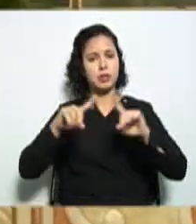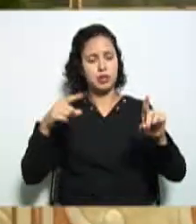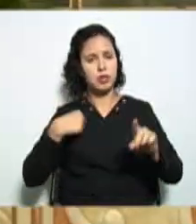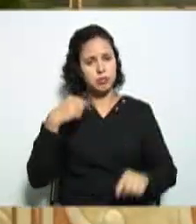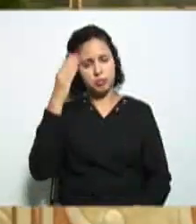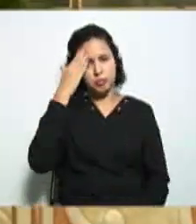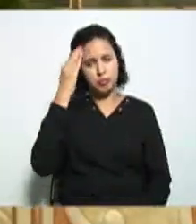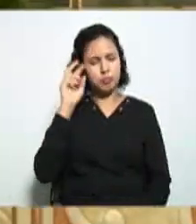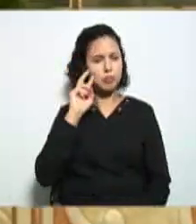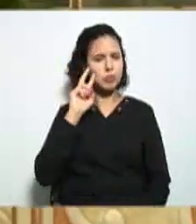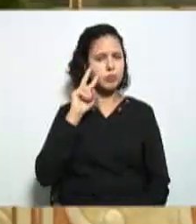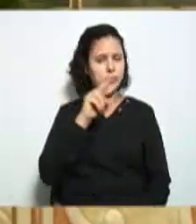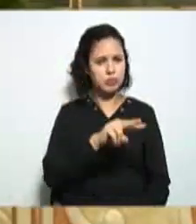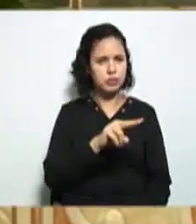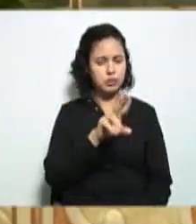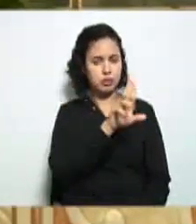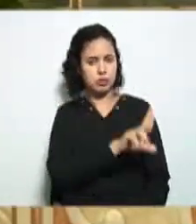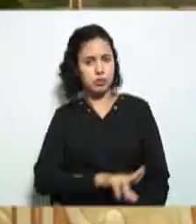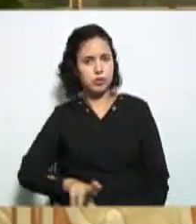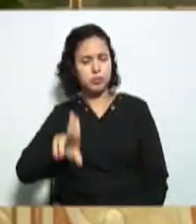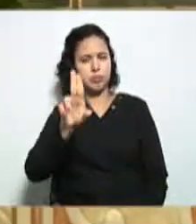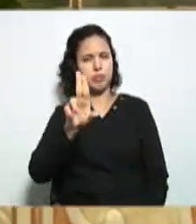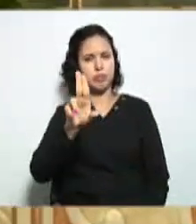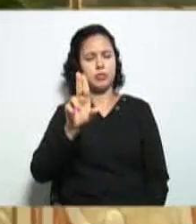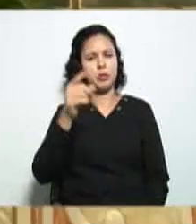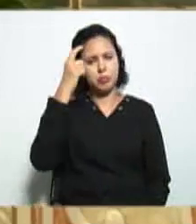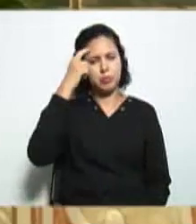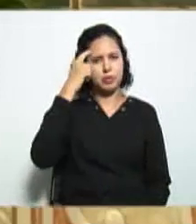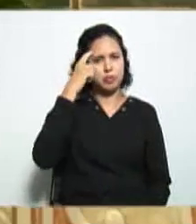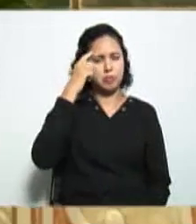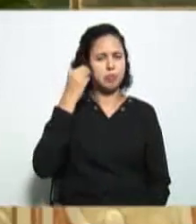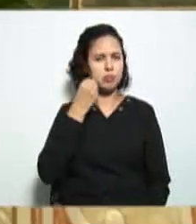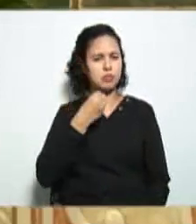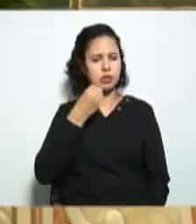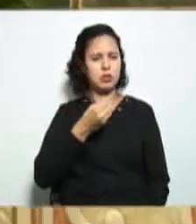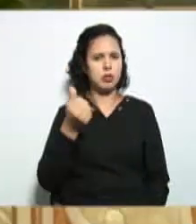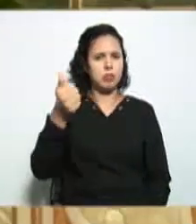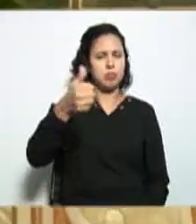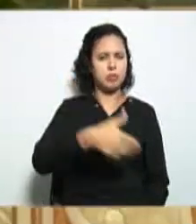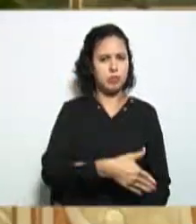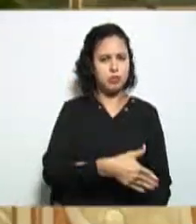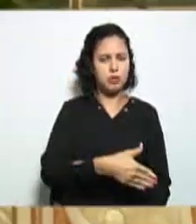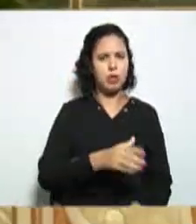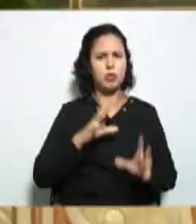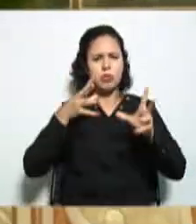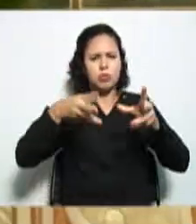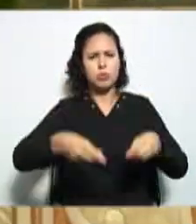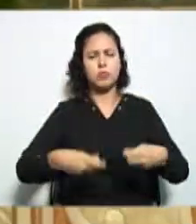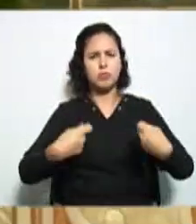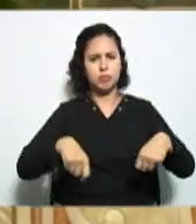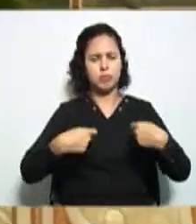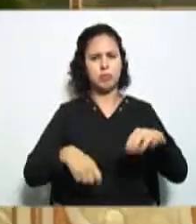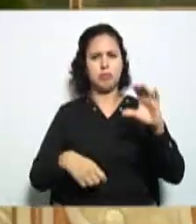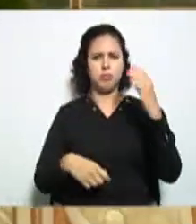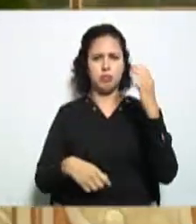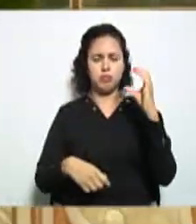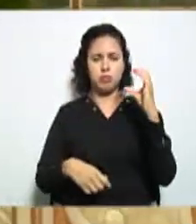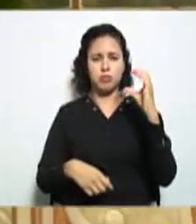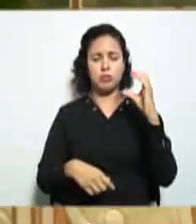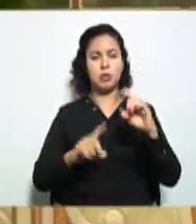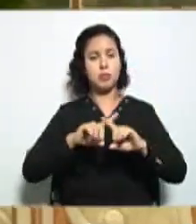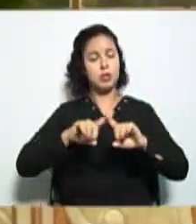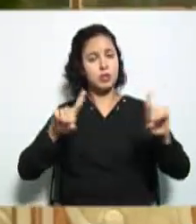na academia, que o senso comum sofre uma desvalorização imensa. Tudo precisa ser científico. E se nós